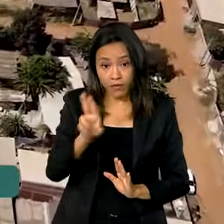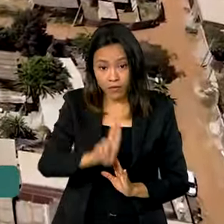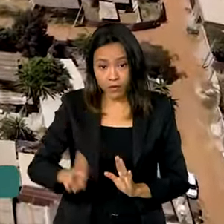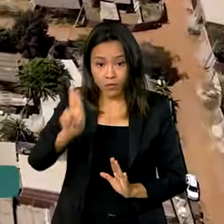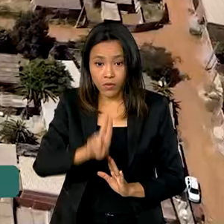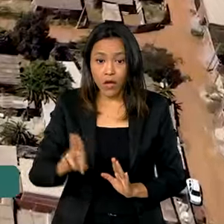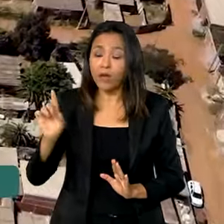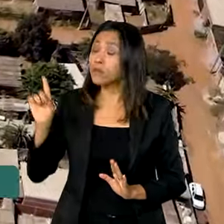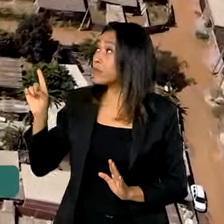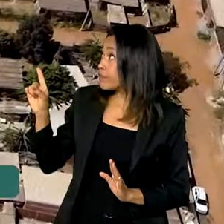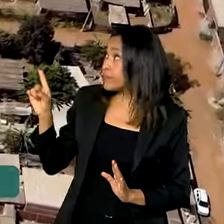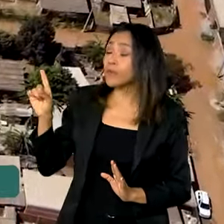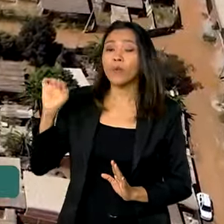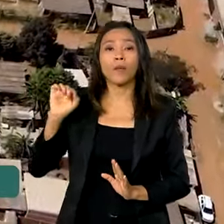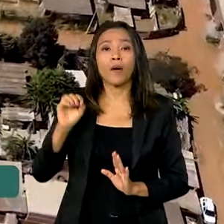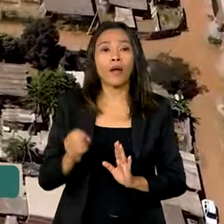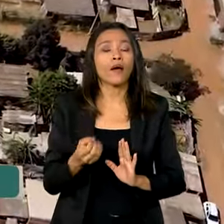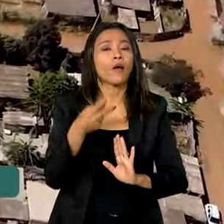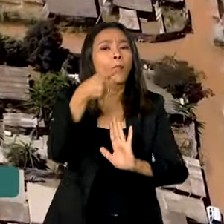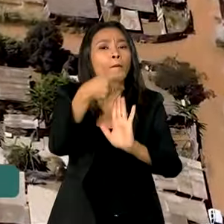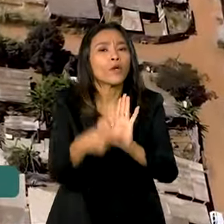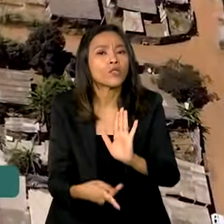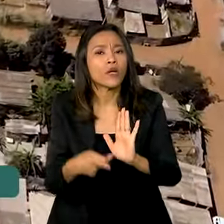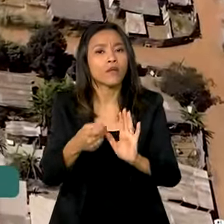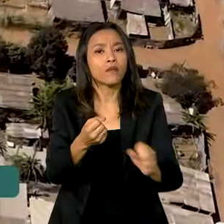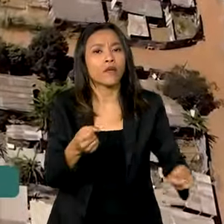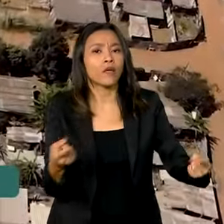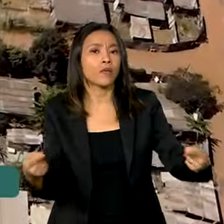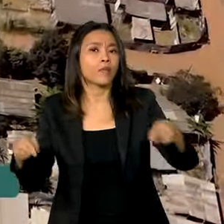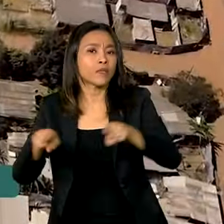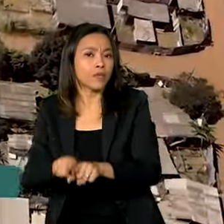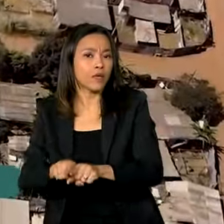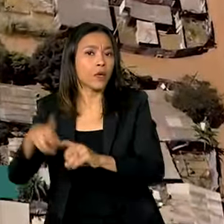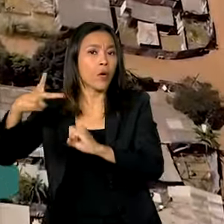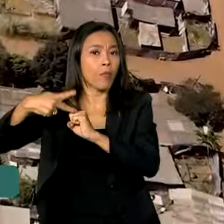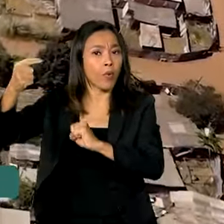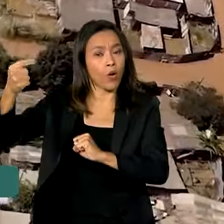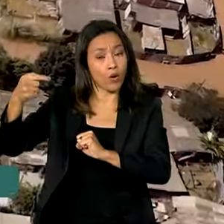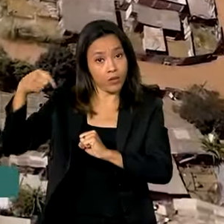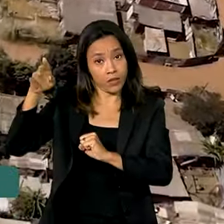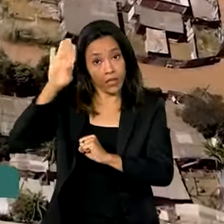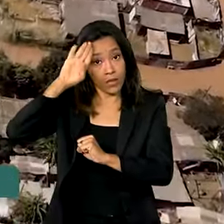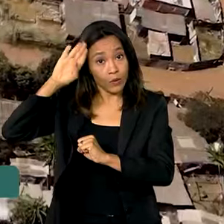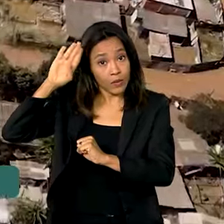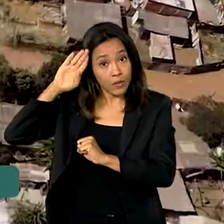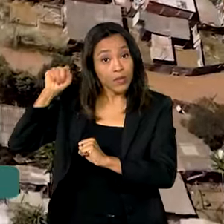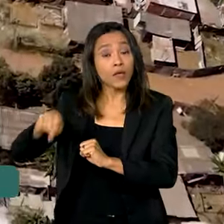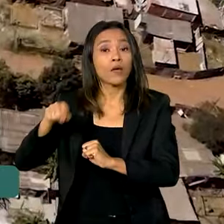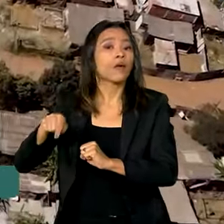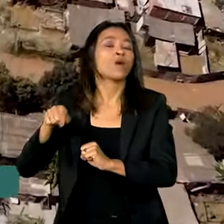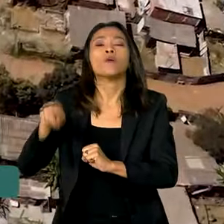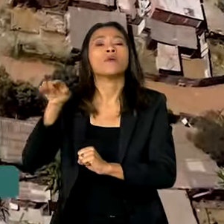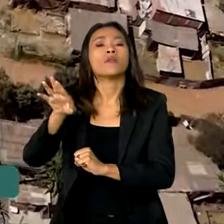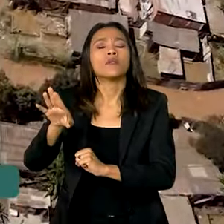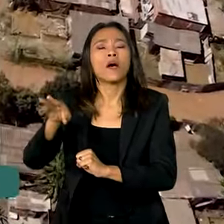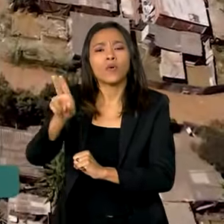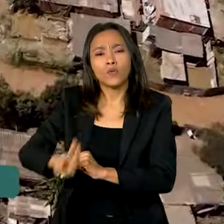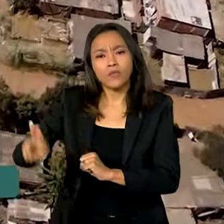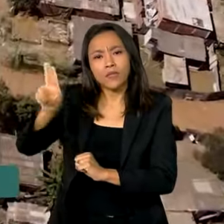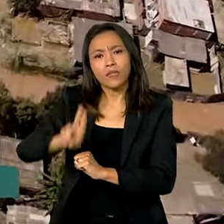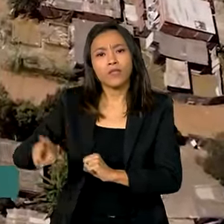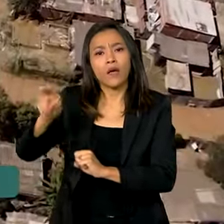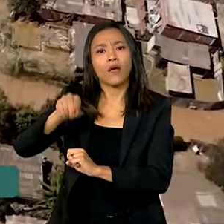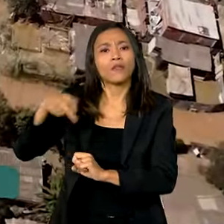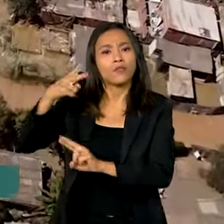desenvolver um projeto em parceria com o programa de pós-graduação da Faculdade de Arquitetura e Urbanismo da